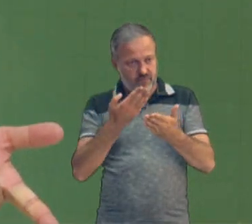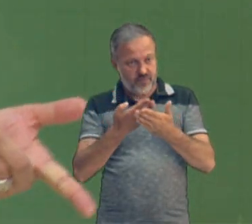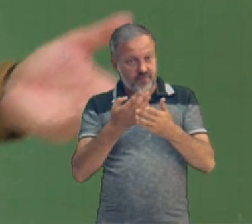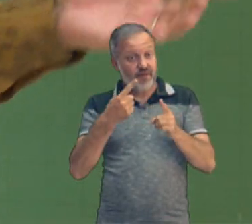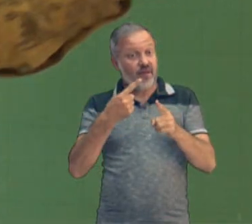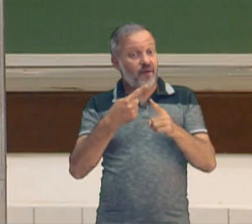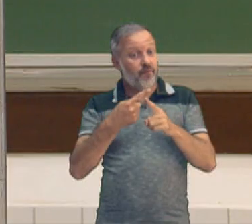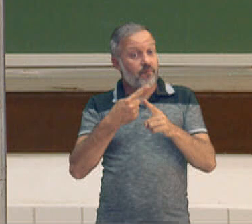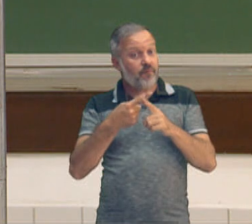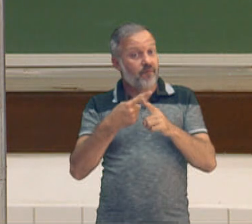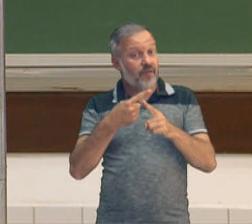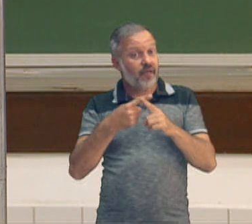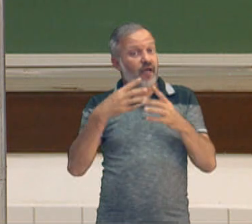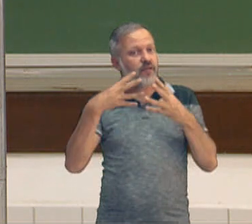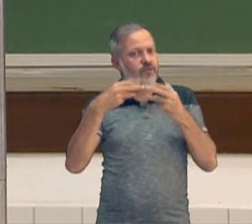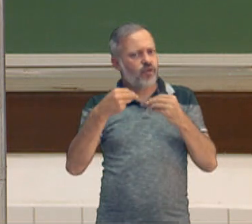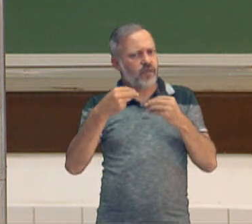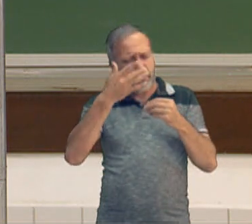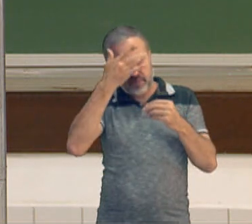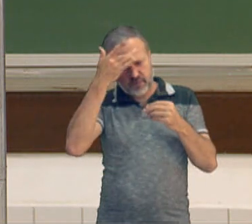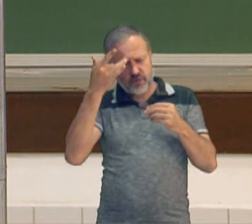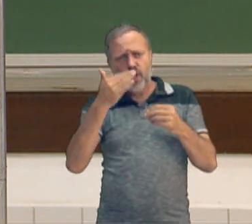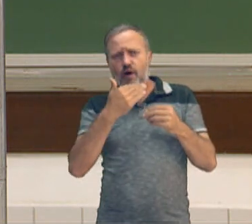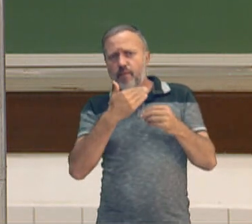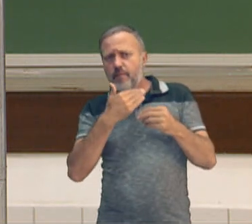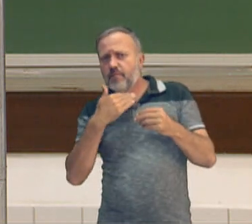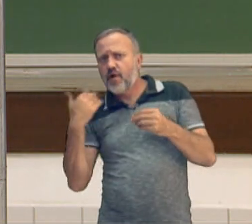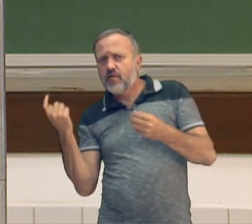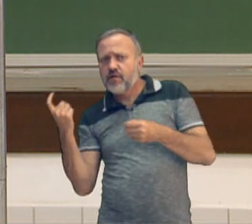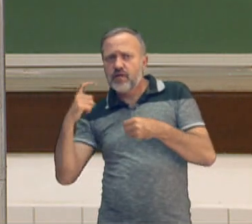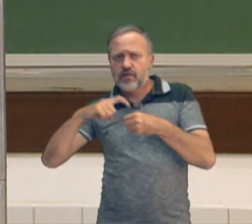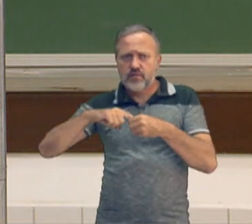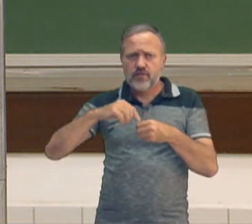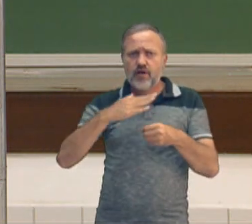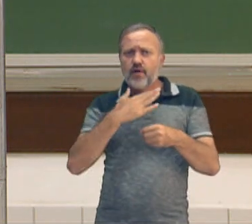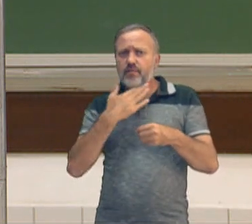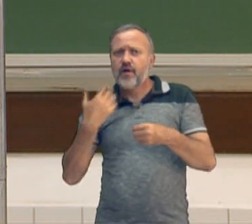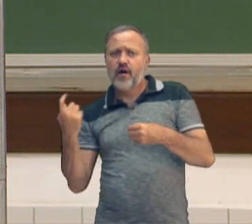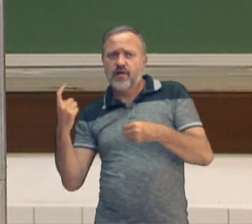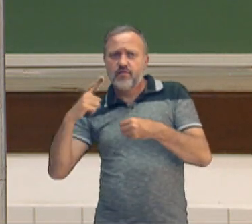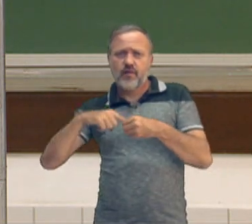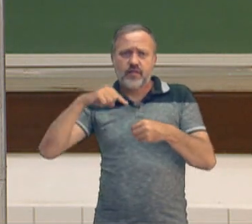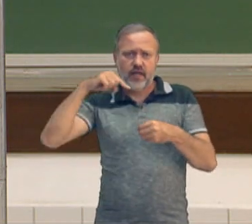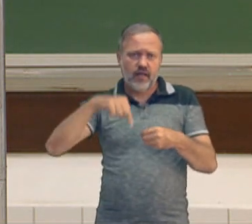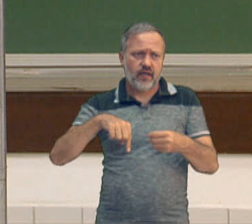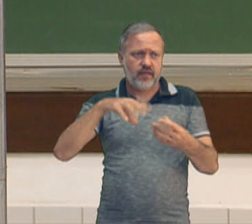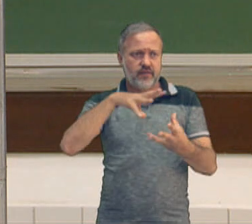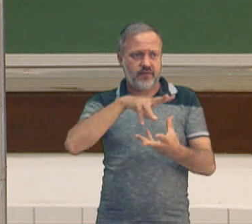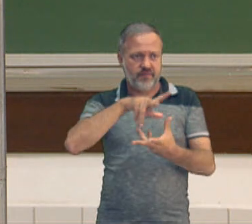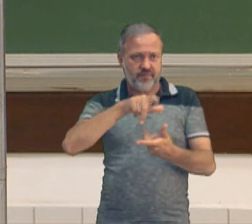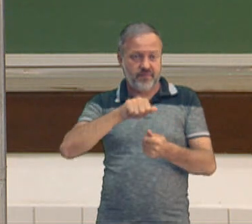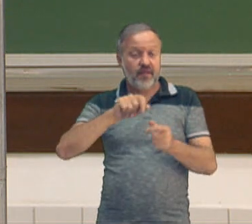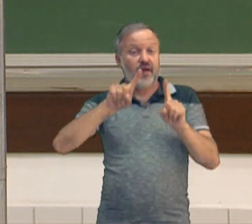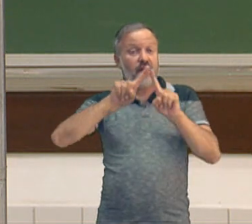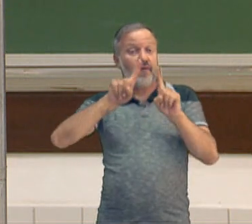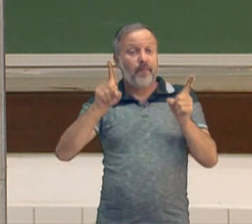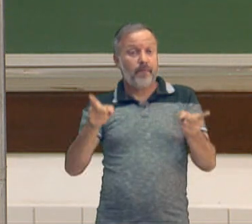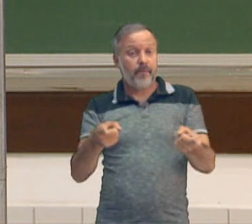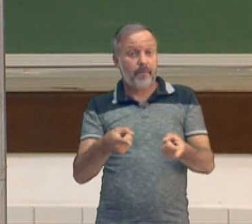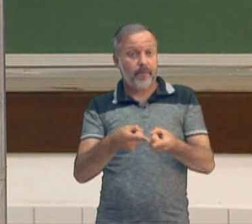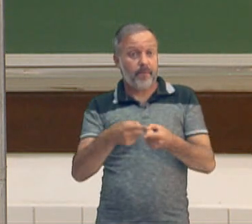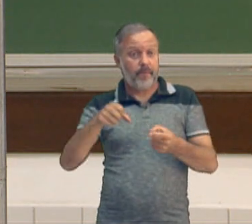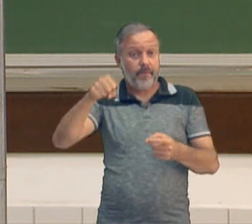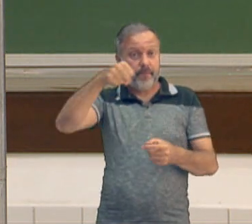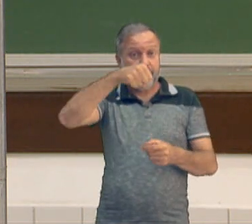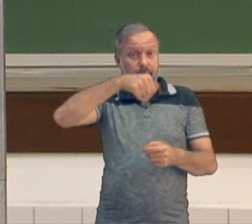retorno. Um ciclo de renascimentos. Por isso que a mandala é representativa, ela representa esse ciclo. E ela nos lembra a